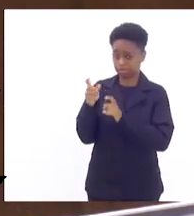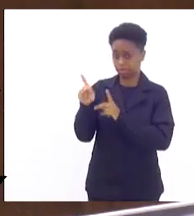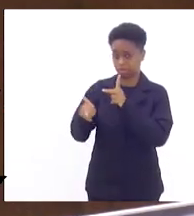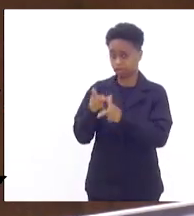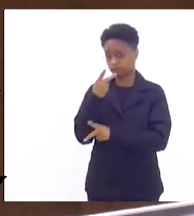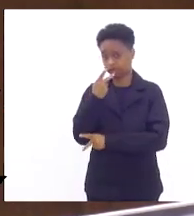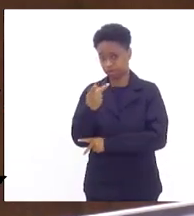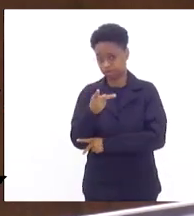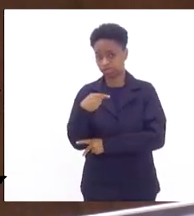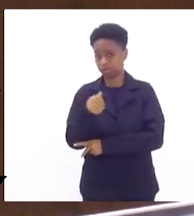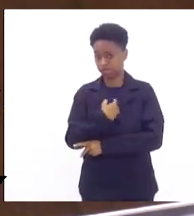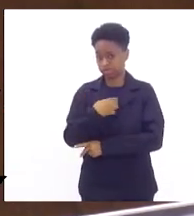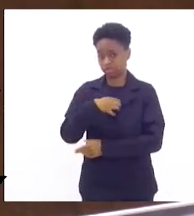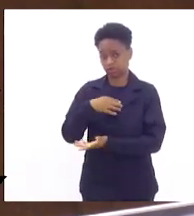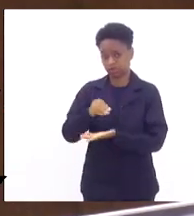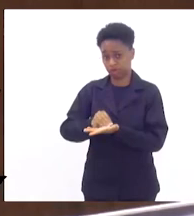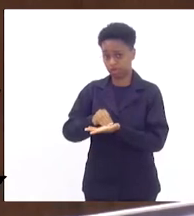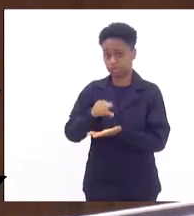SEDAI. Porque,